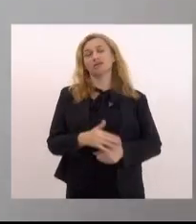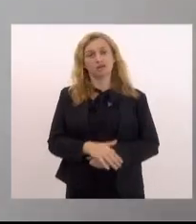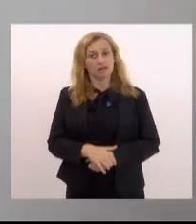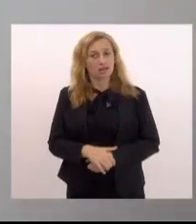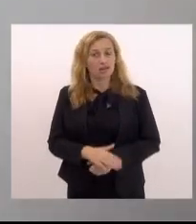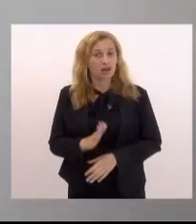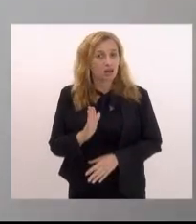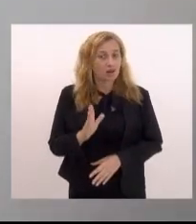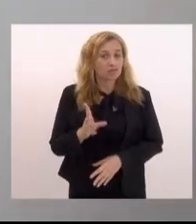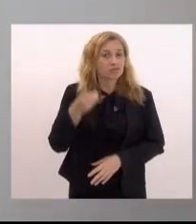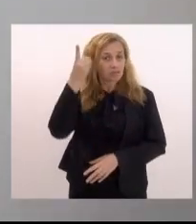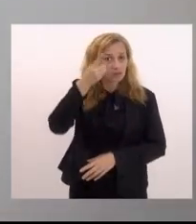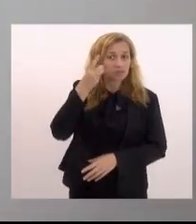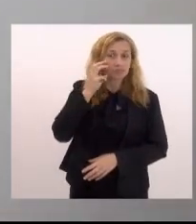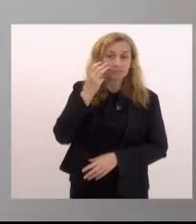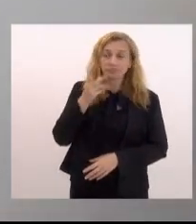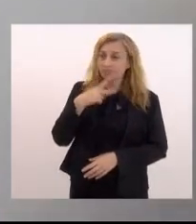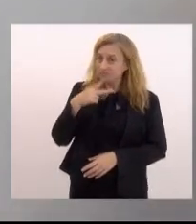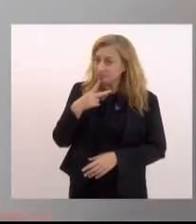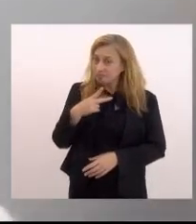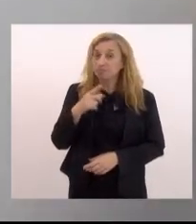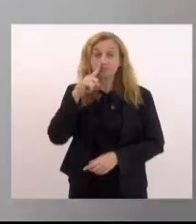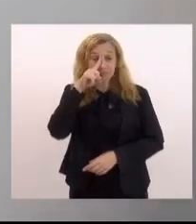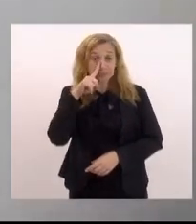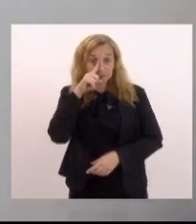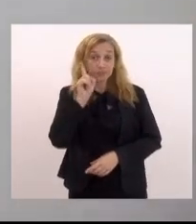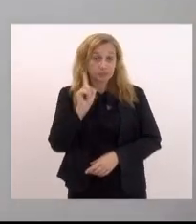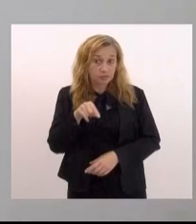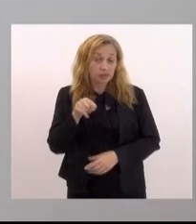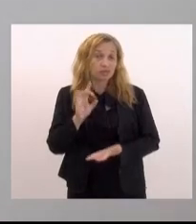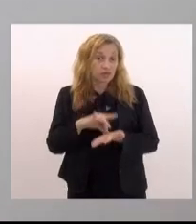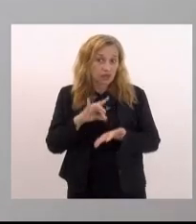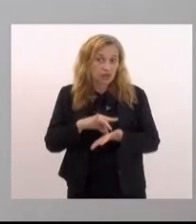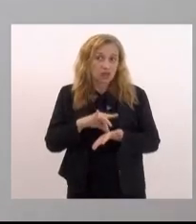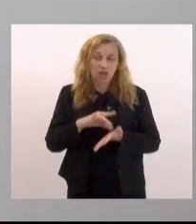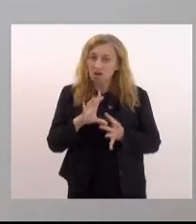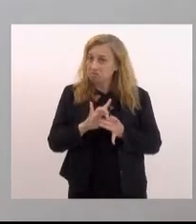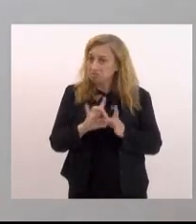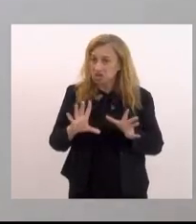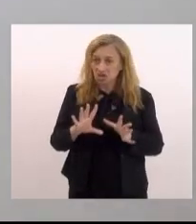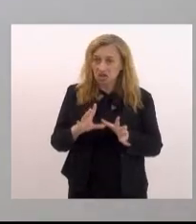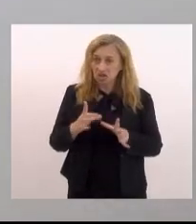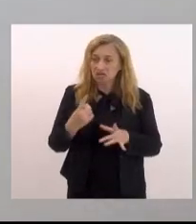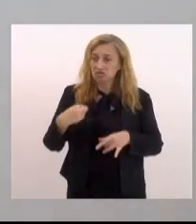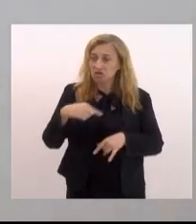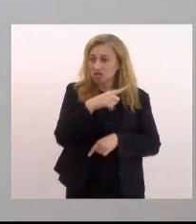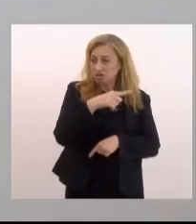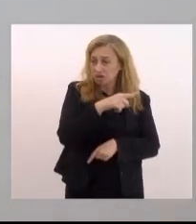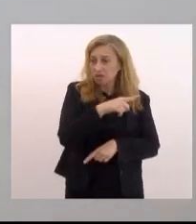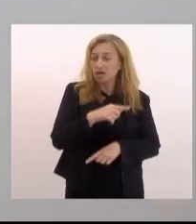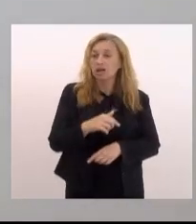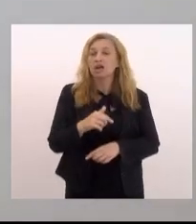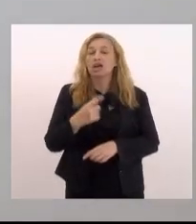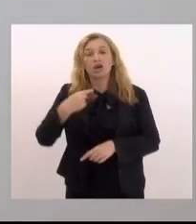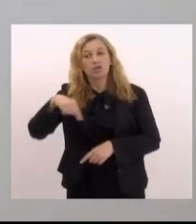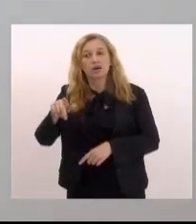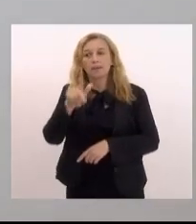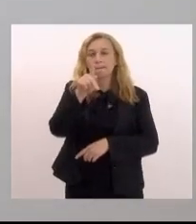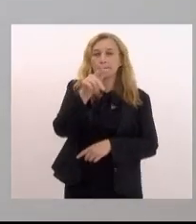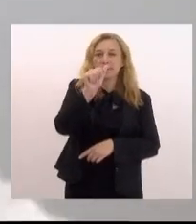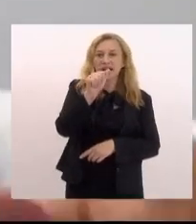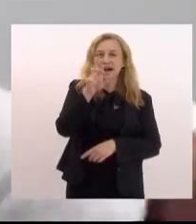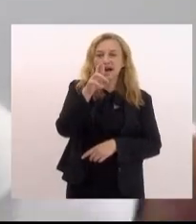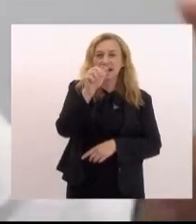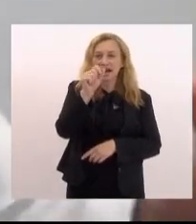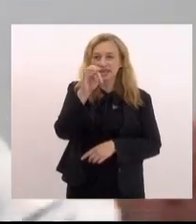nobre deputado Valdir Carneiro, ficou muito perigoso. Eu realmente deixei, porque eu ia para Paraty e eu,